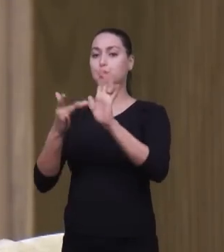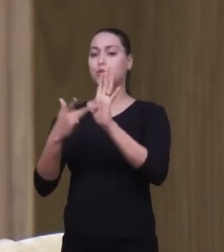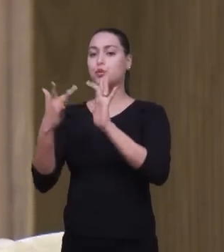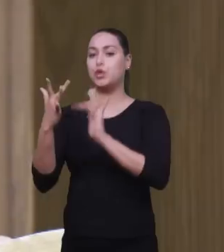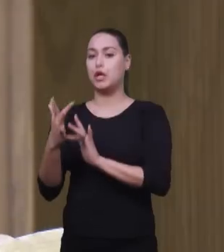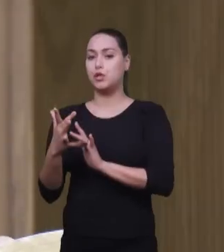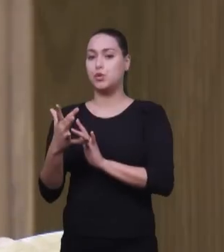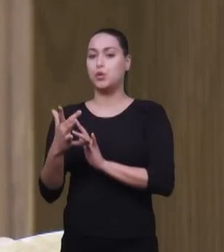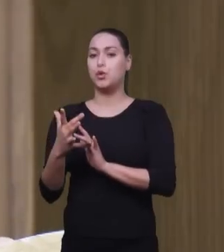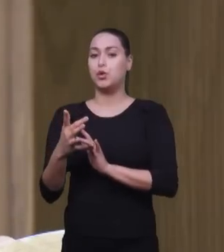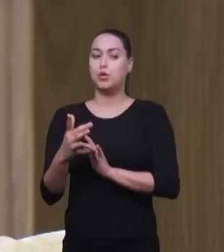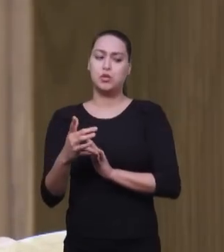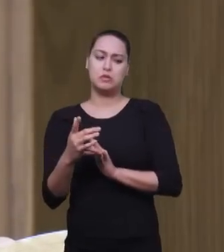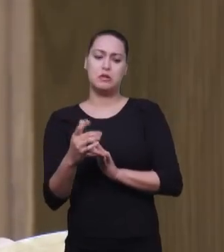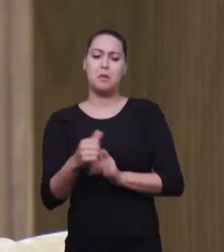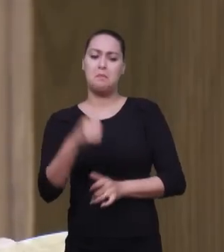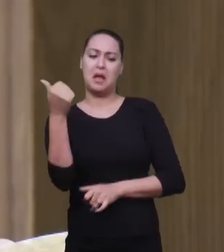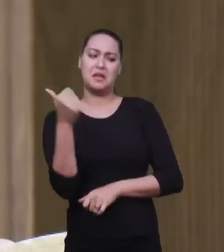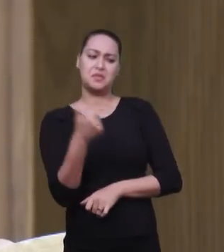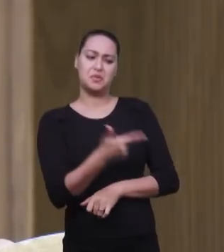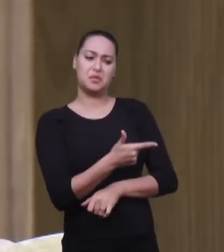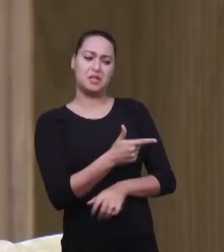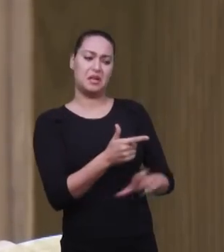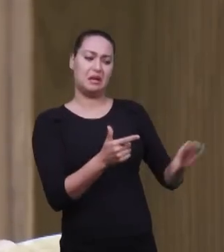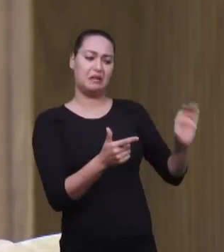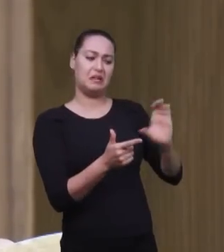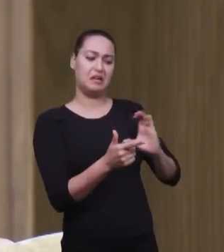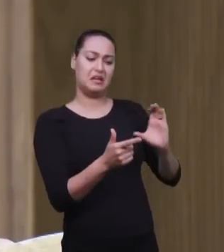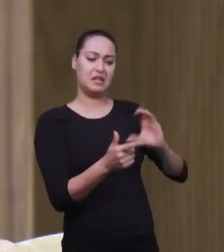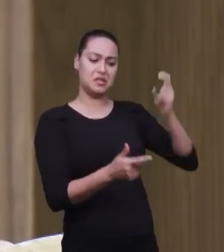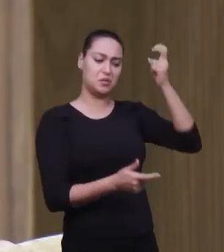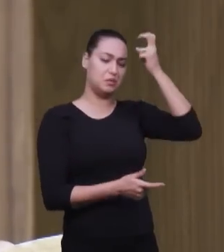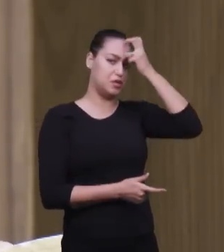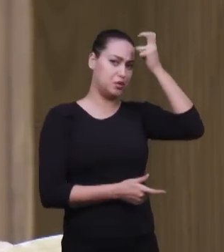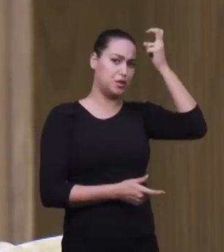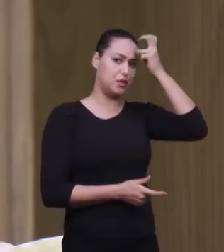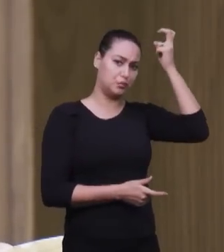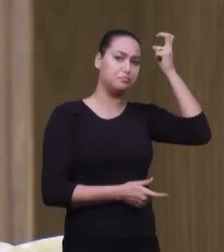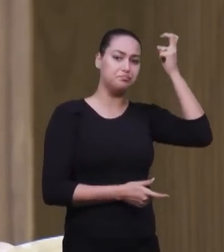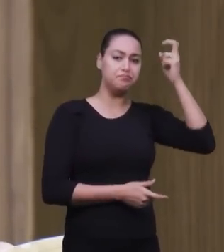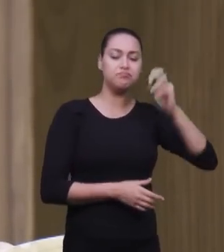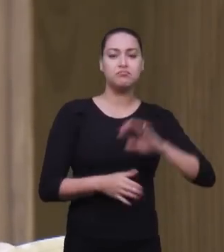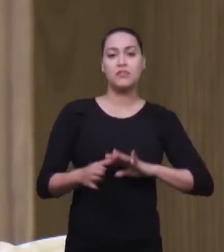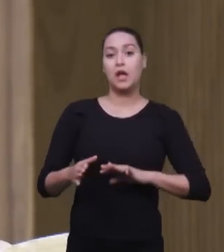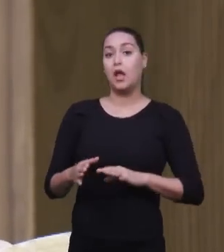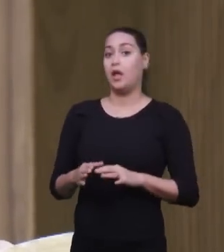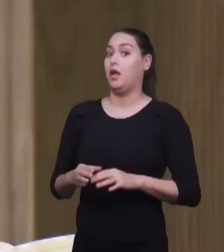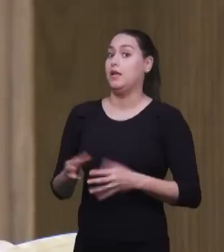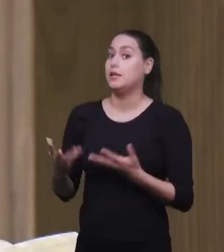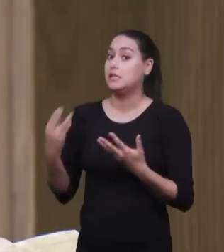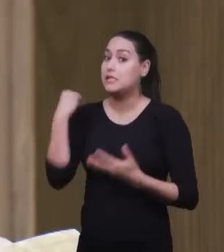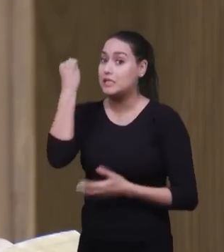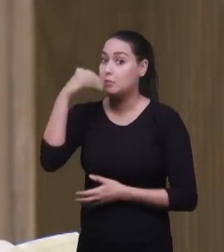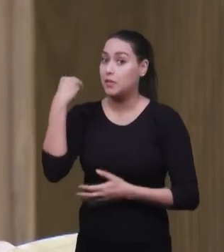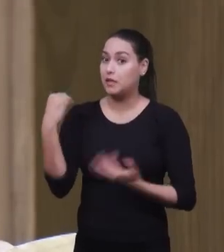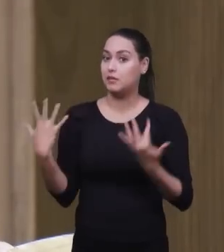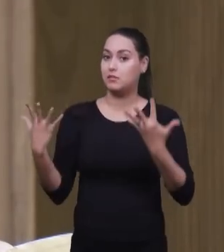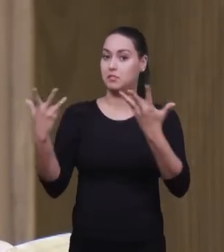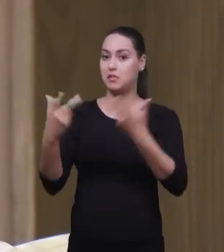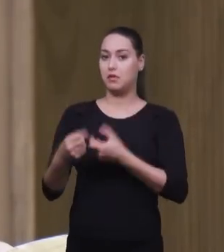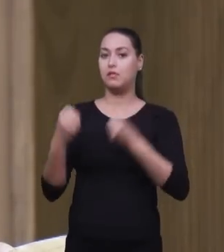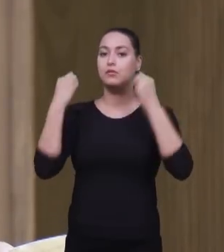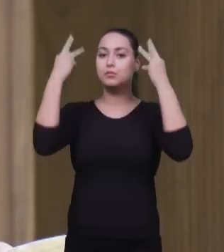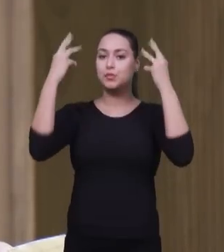a recompensa. Veja que experiência extraordinária do servo Moisés, aquele que foi obediente, como o